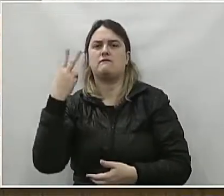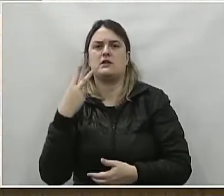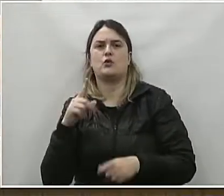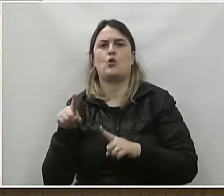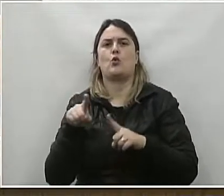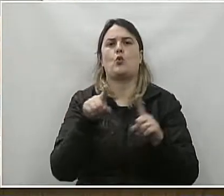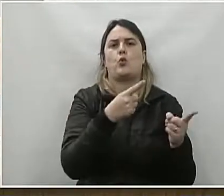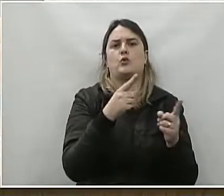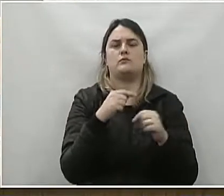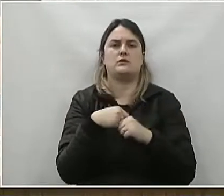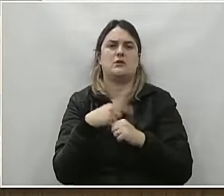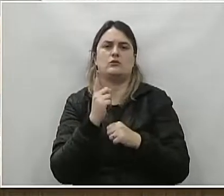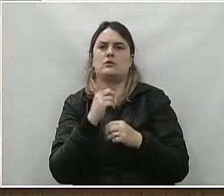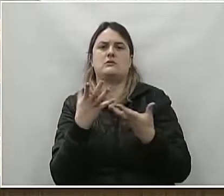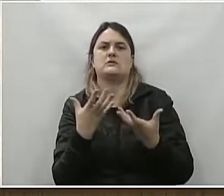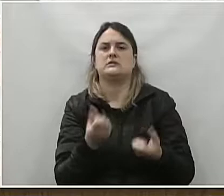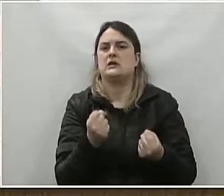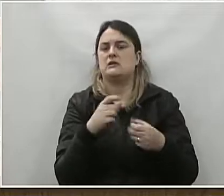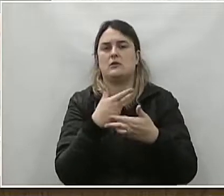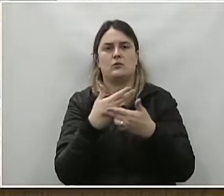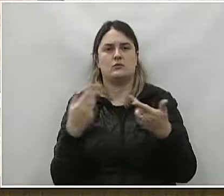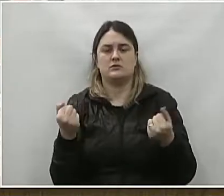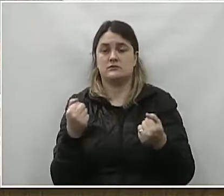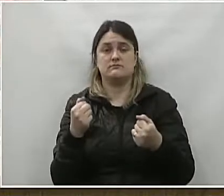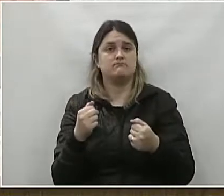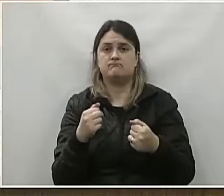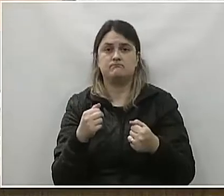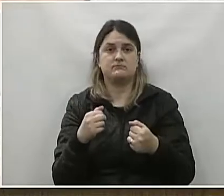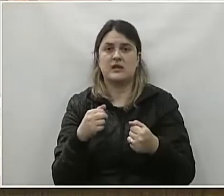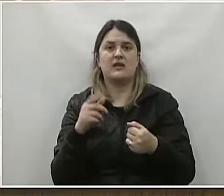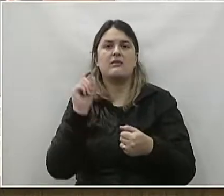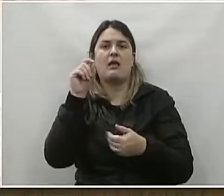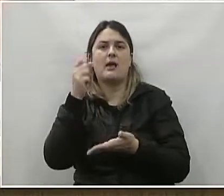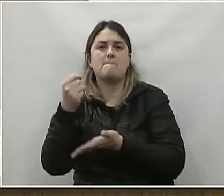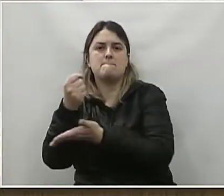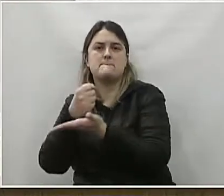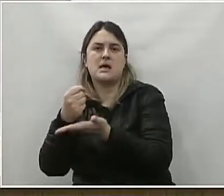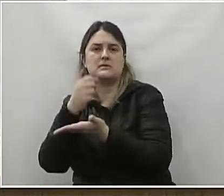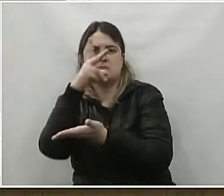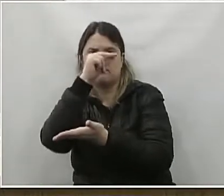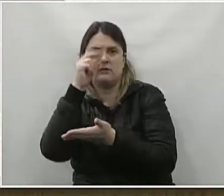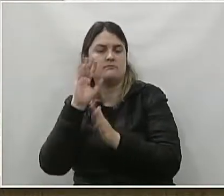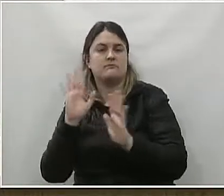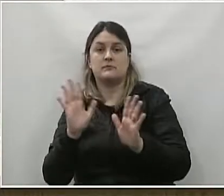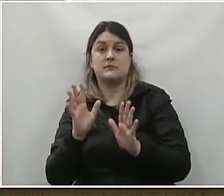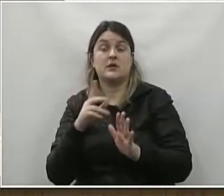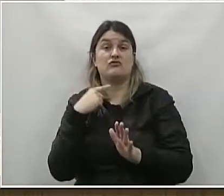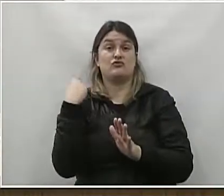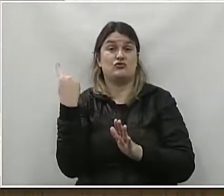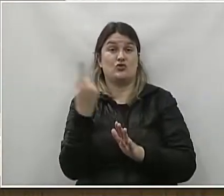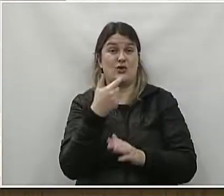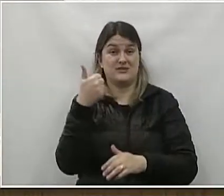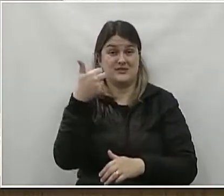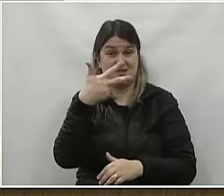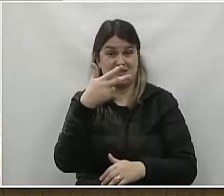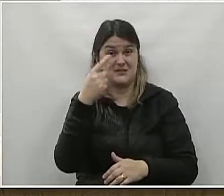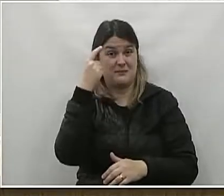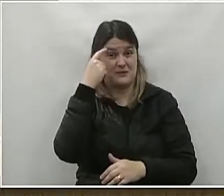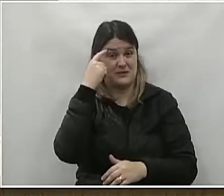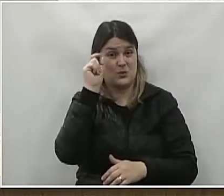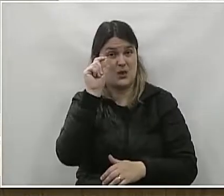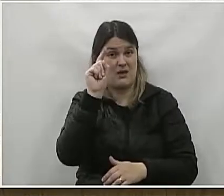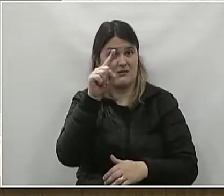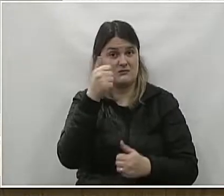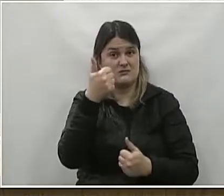são puxa disso, daquilo, que são base, que não sei o quê. Nós somos pelo certo. E o certo